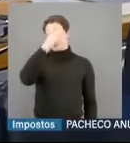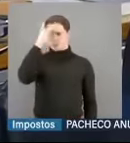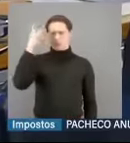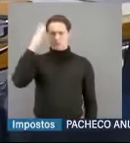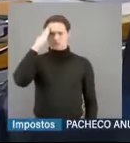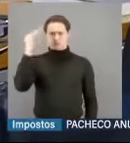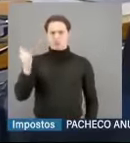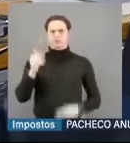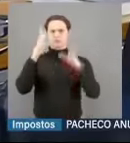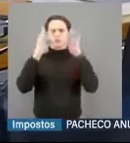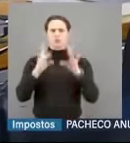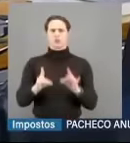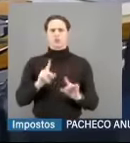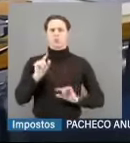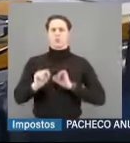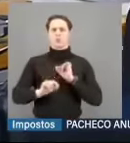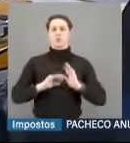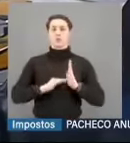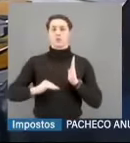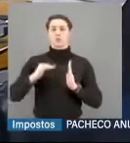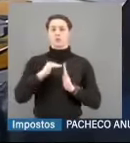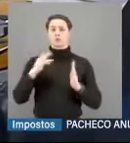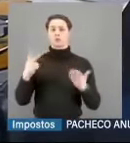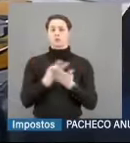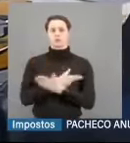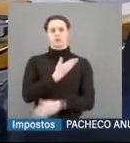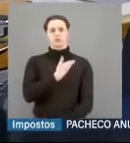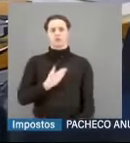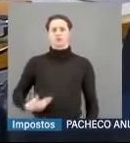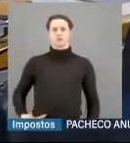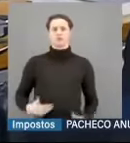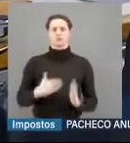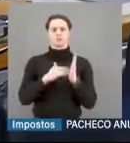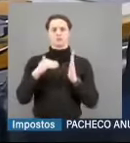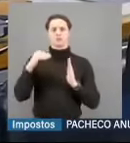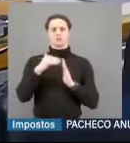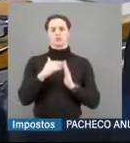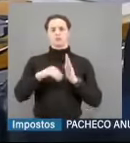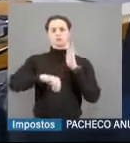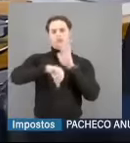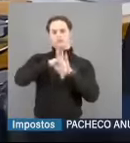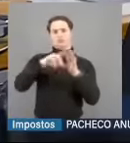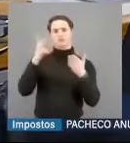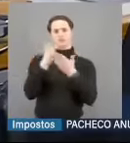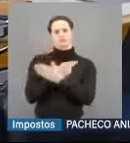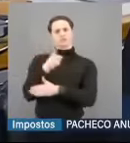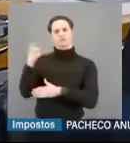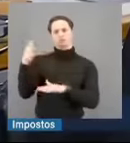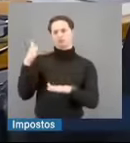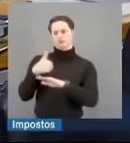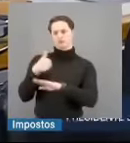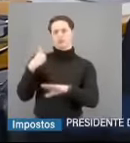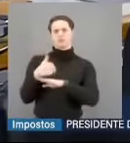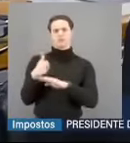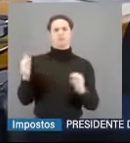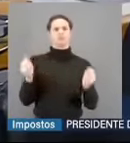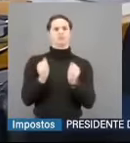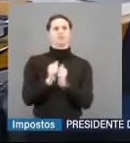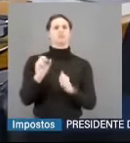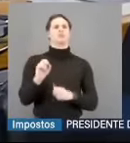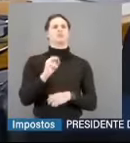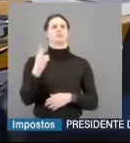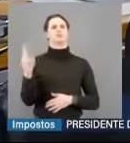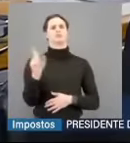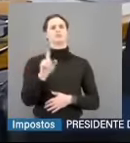de tudo que ocorreu no governo e de todos os crimes cometidos e que o senhor se envolveu ou não se